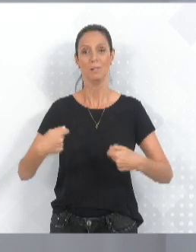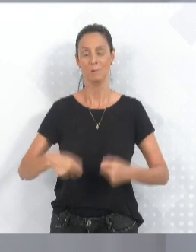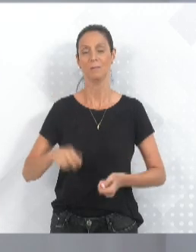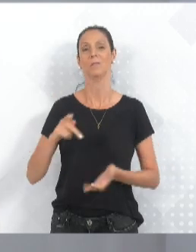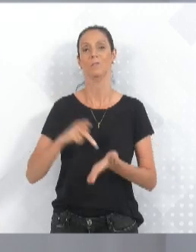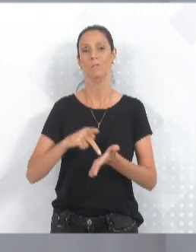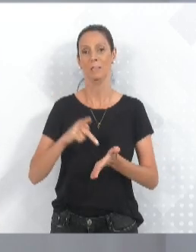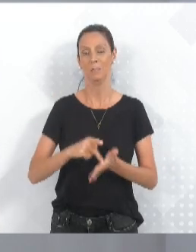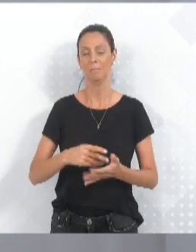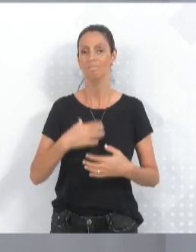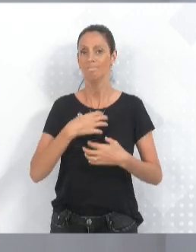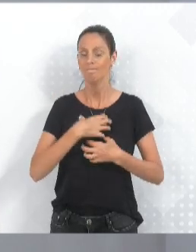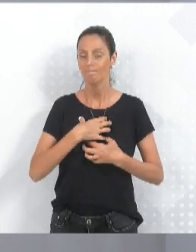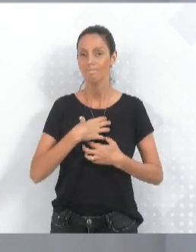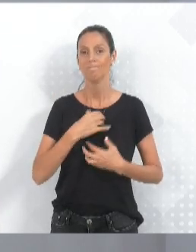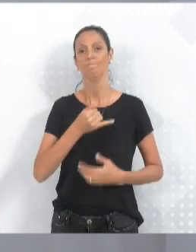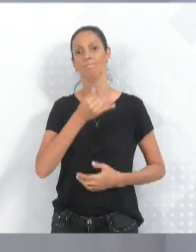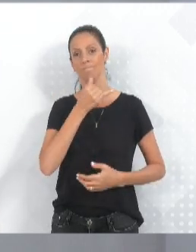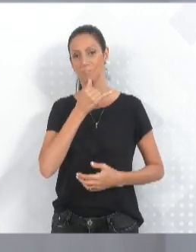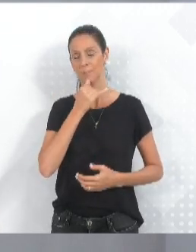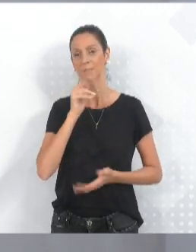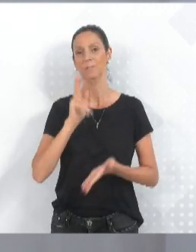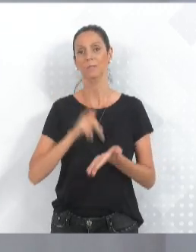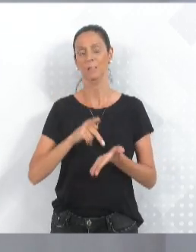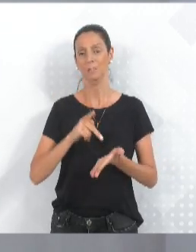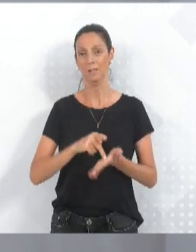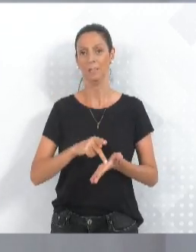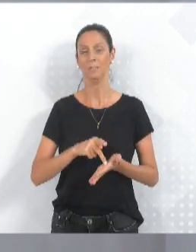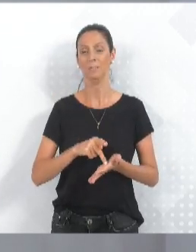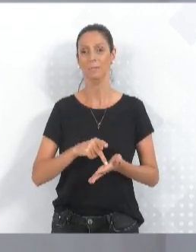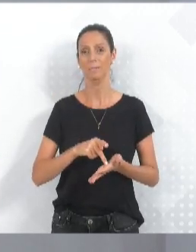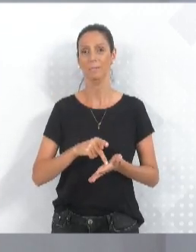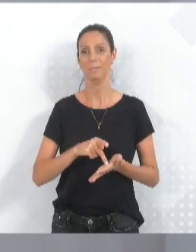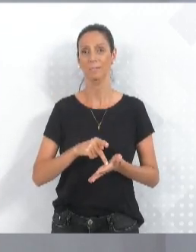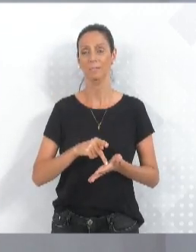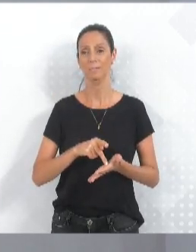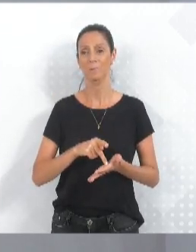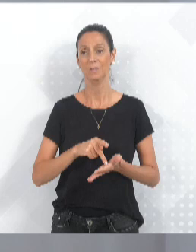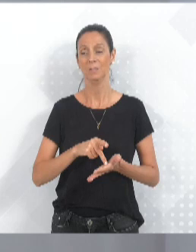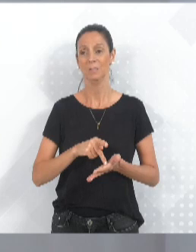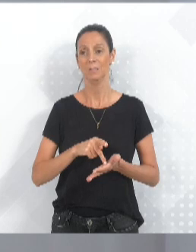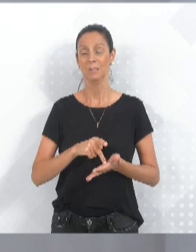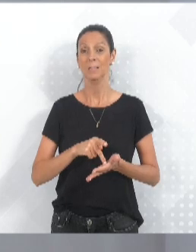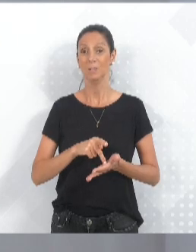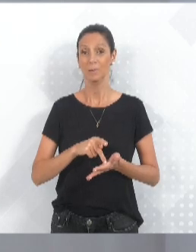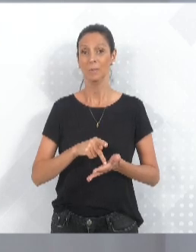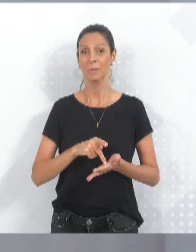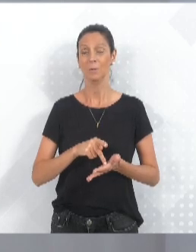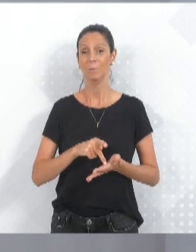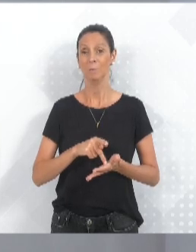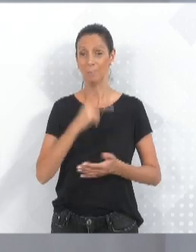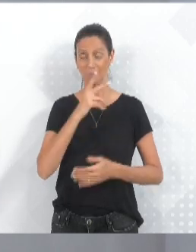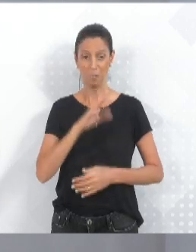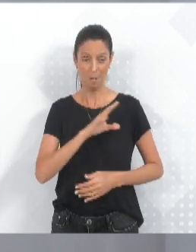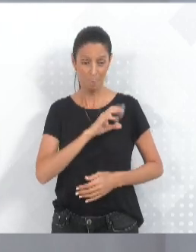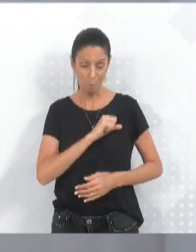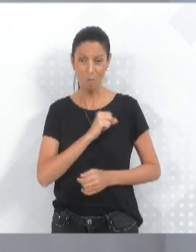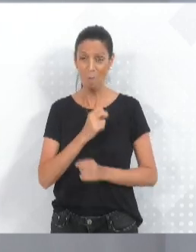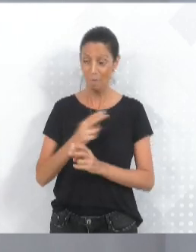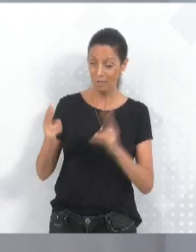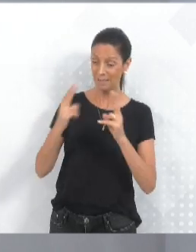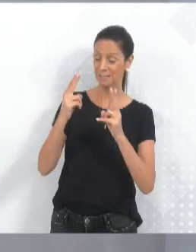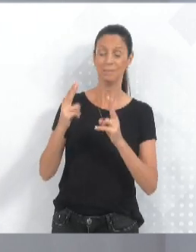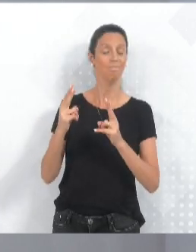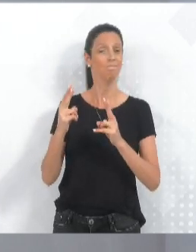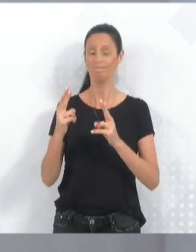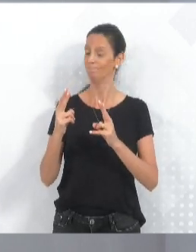difícil lamentar que infelizmente não parece que o amor venceu porque o que nós estamos percebendo ainda